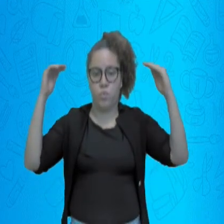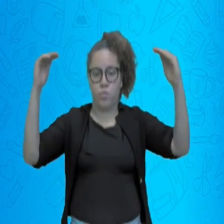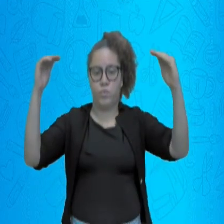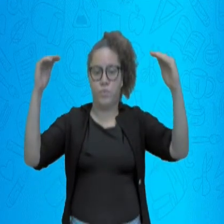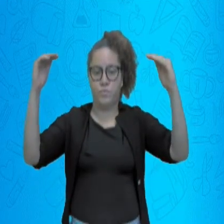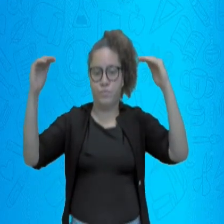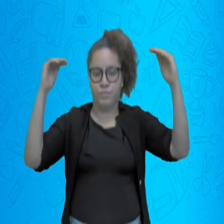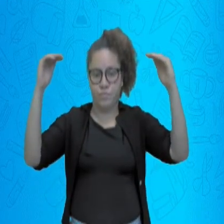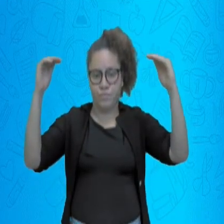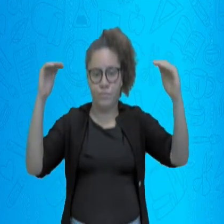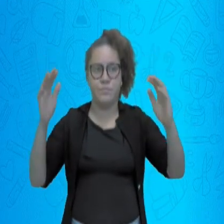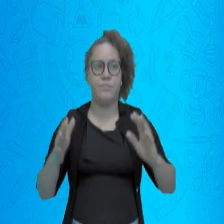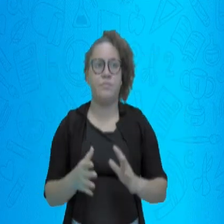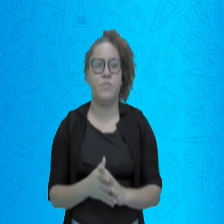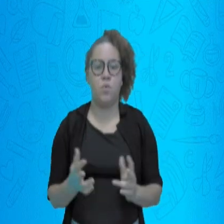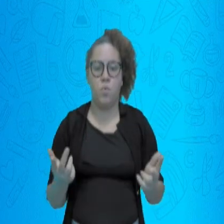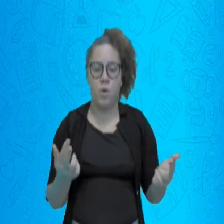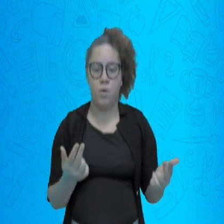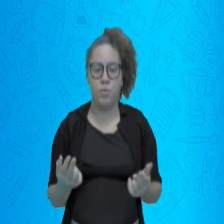altura.